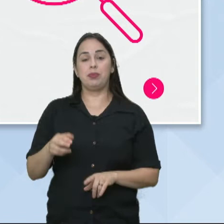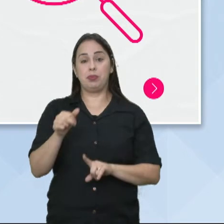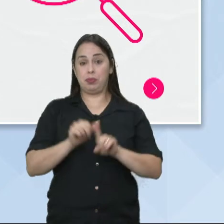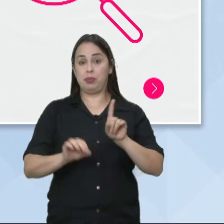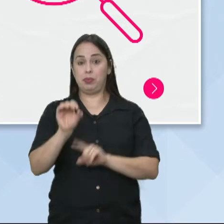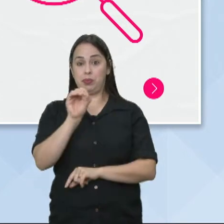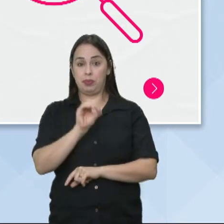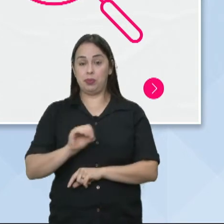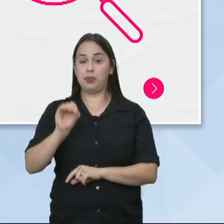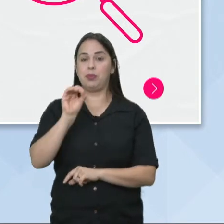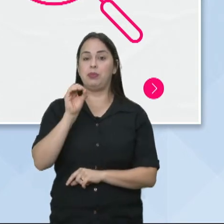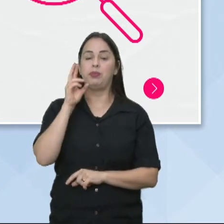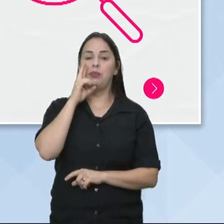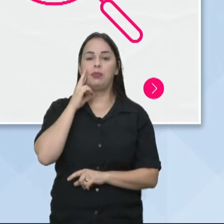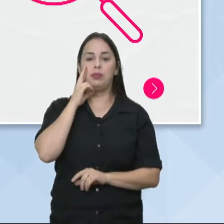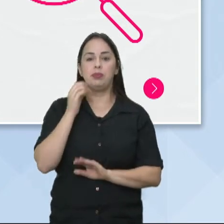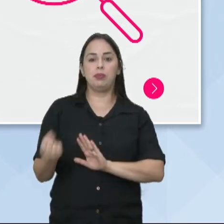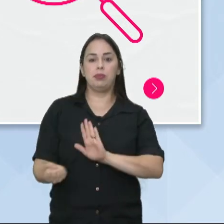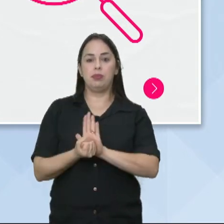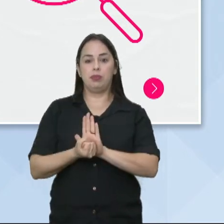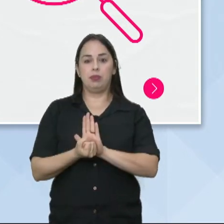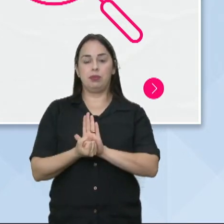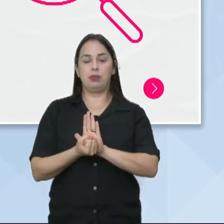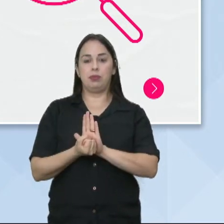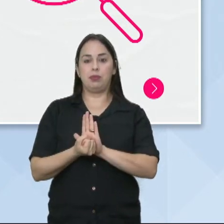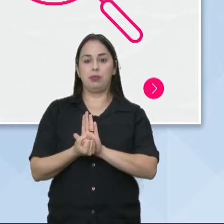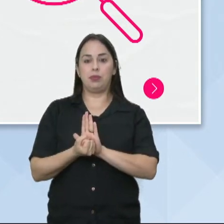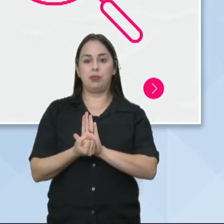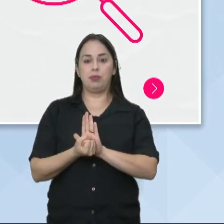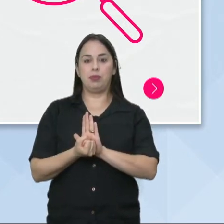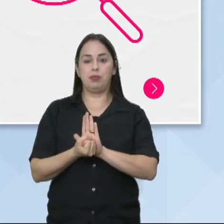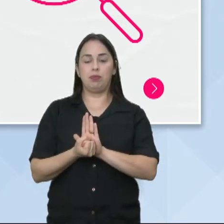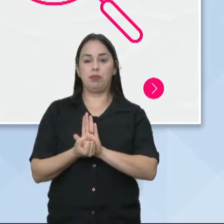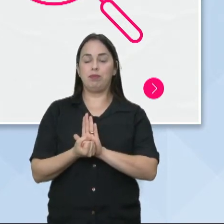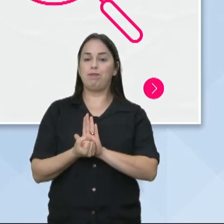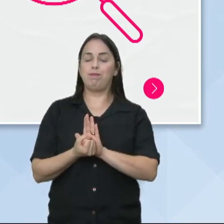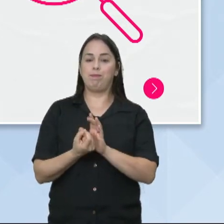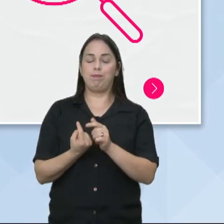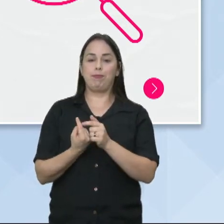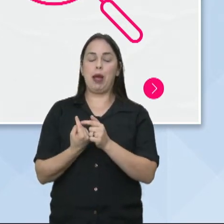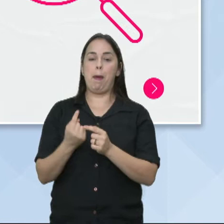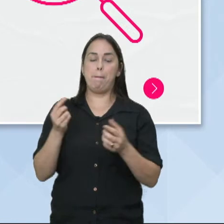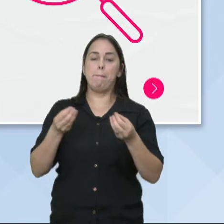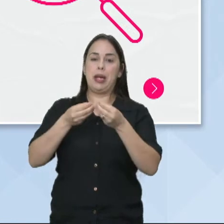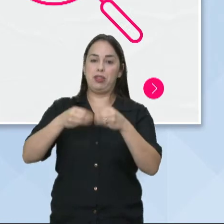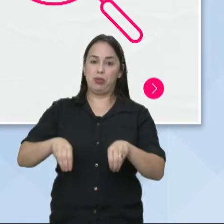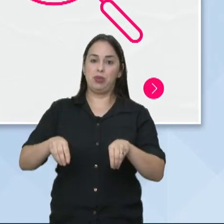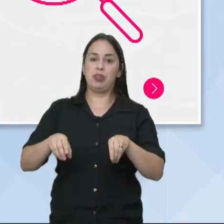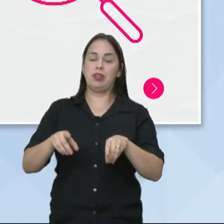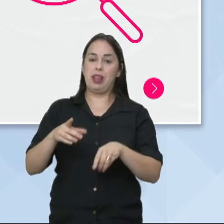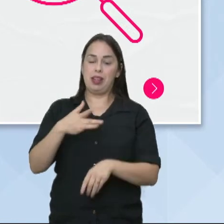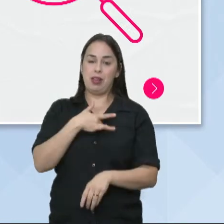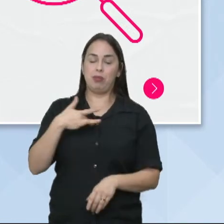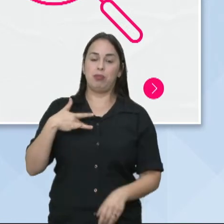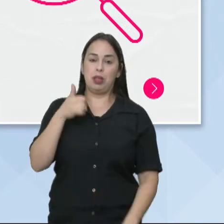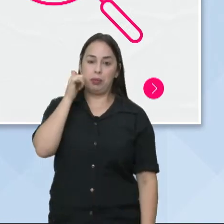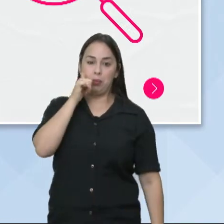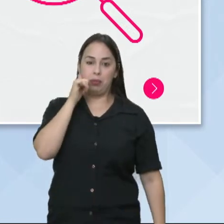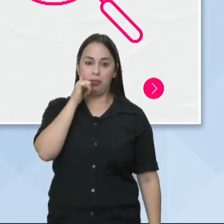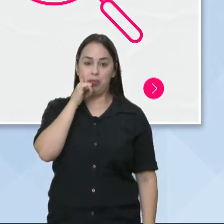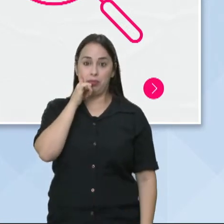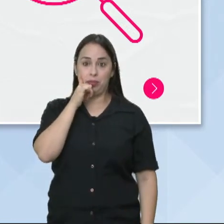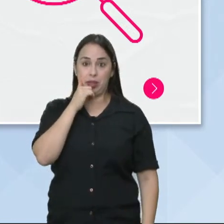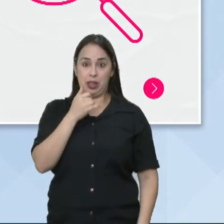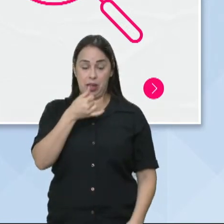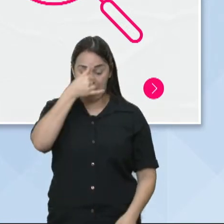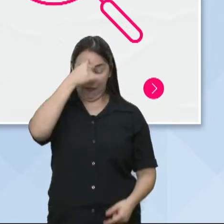Rosa é marcado este ano pelo retrocesso na saúde da mulher. A prevenção e o